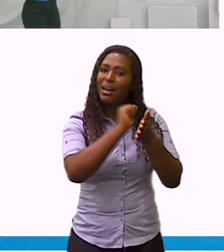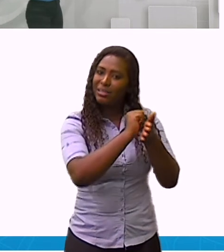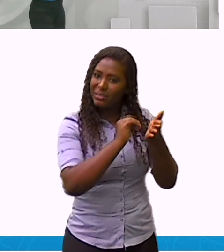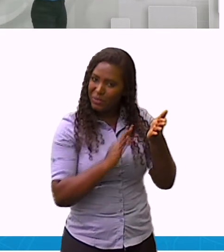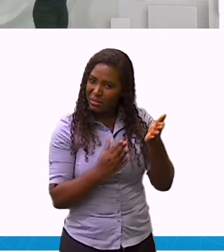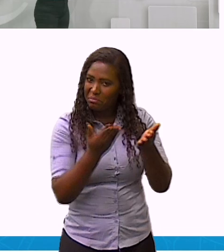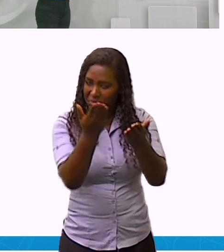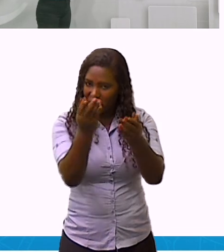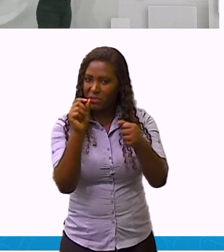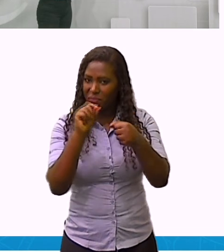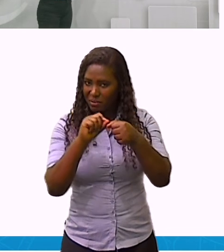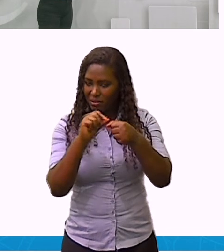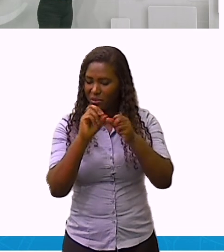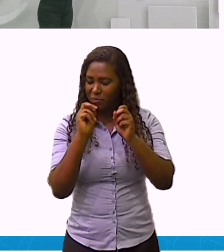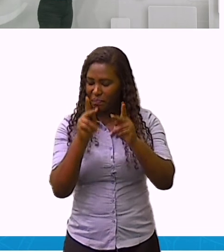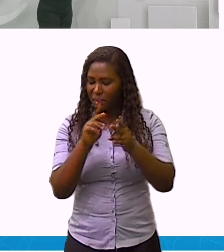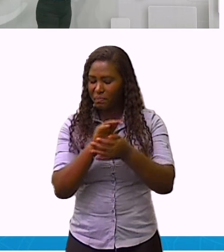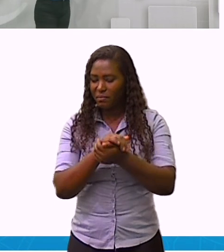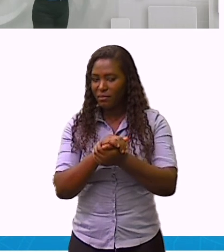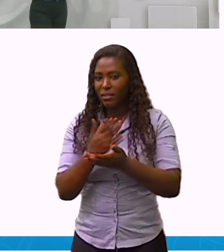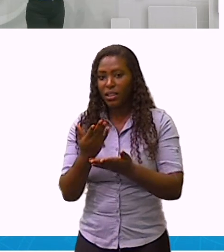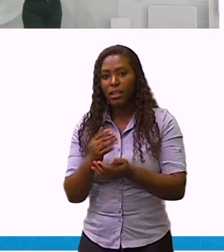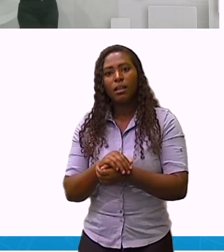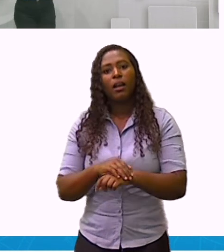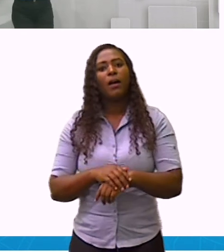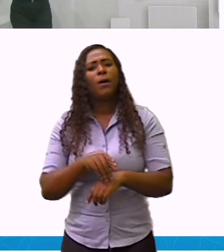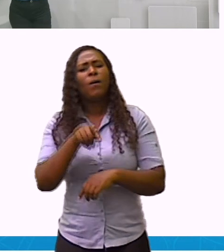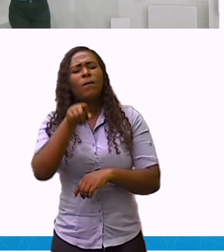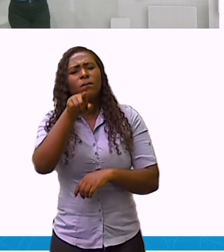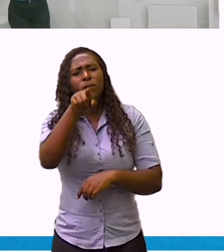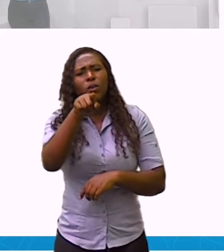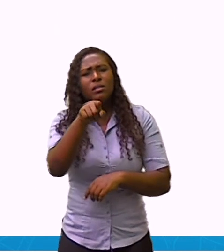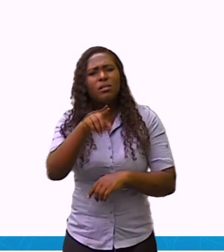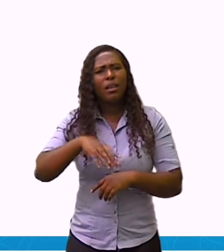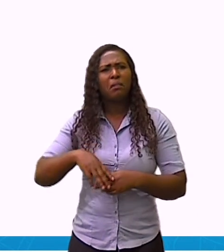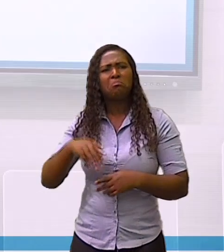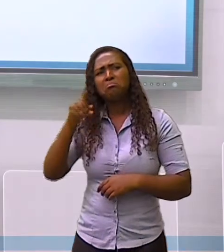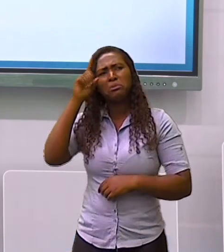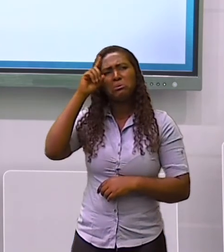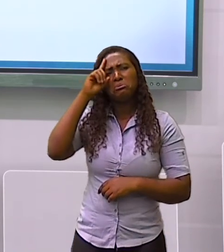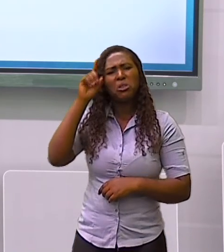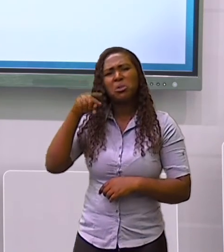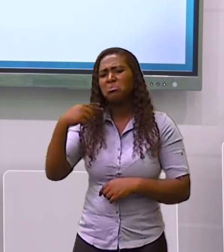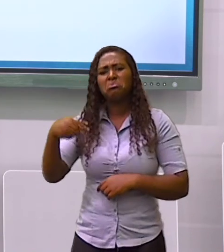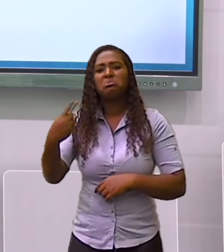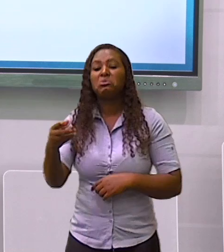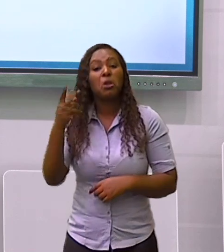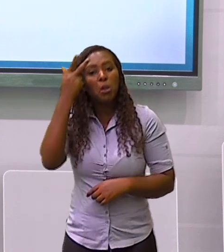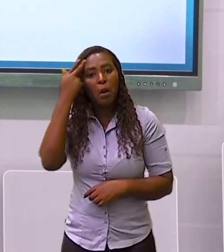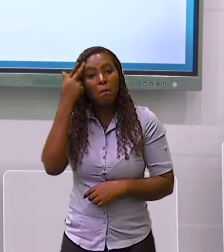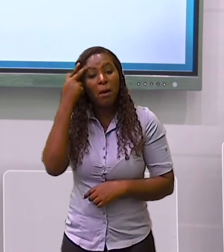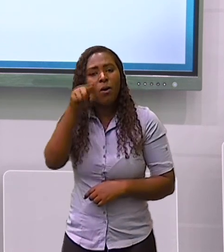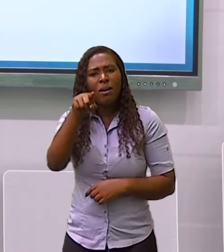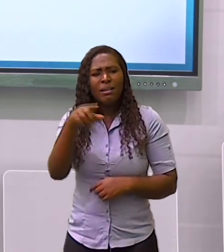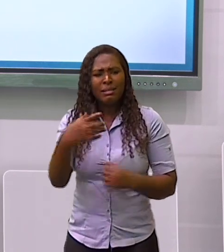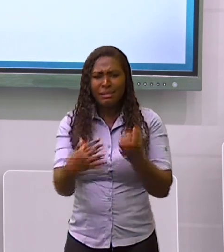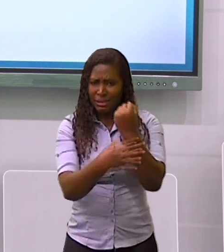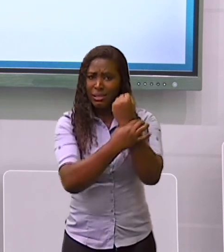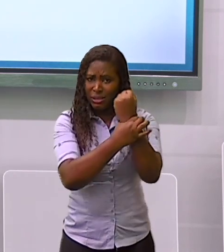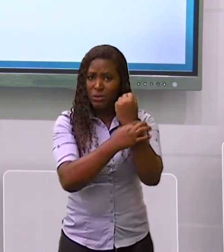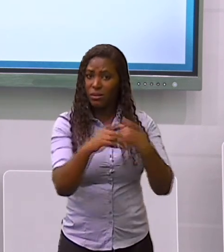você. O seu dia a dia, ele é seguro? Você vive aí na sua casa com todas